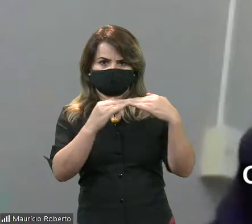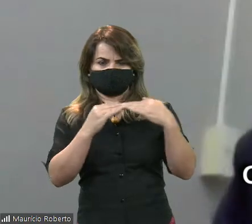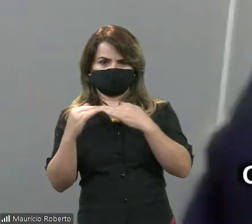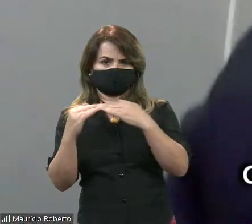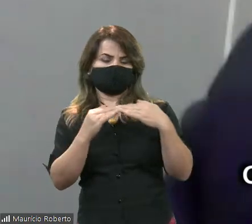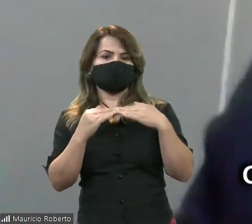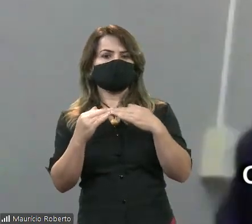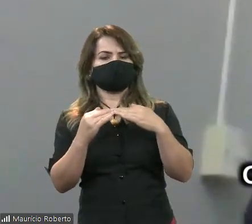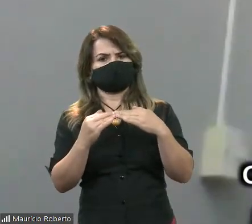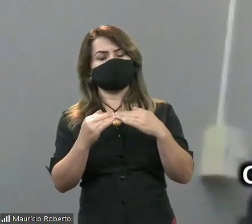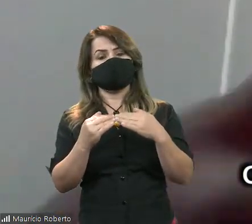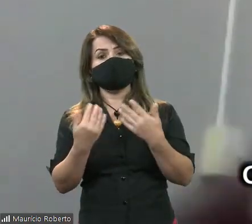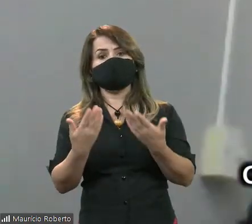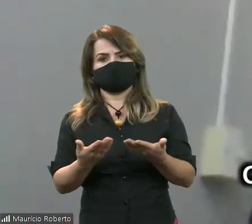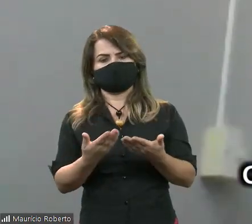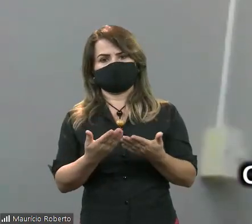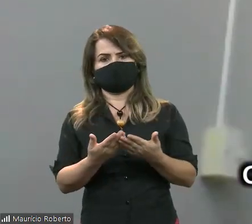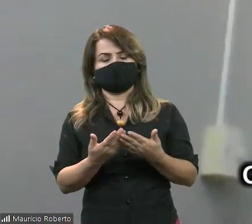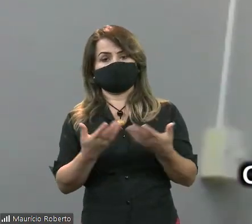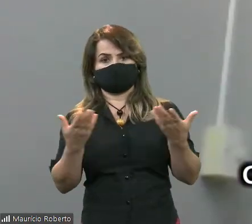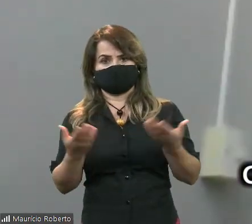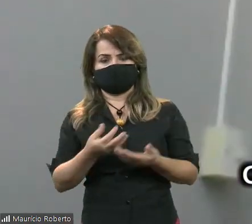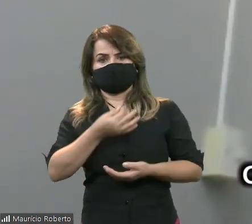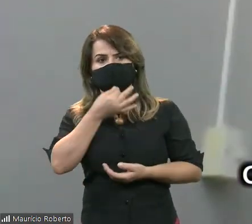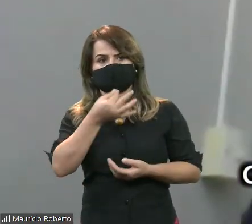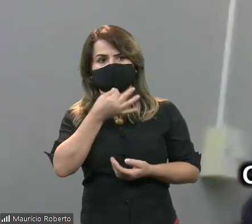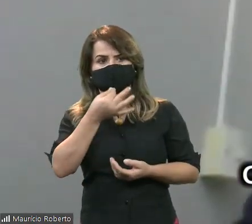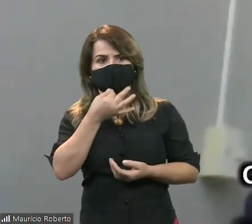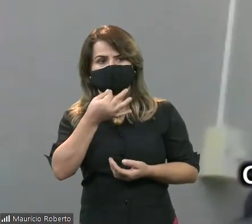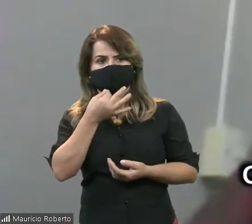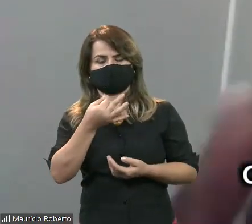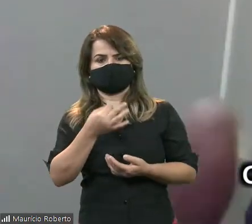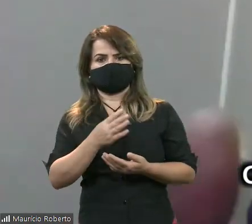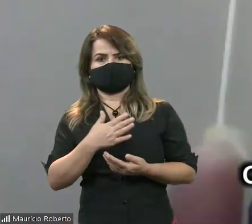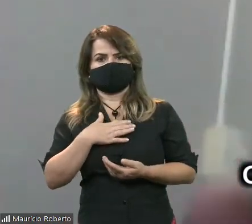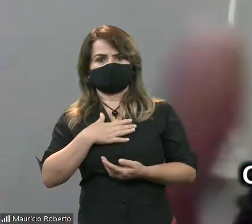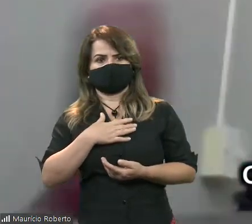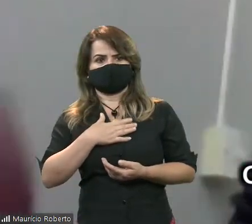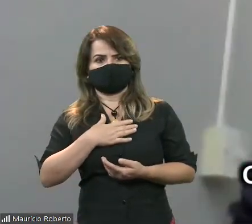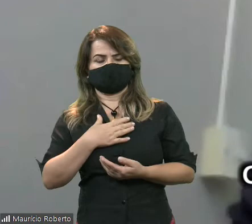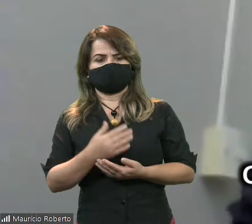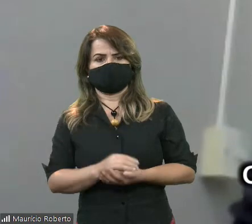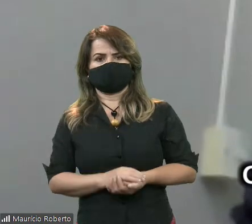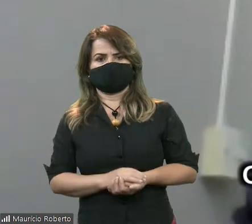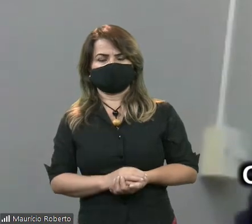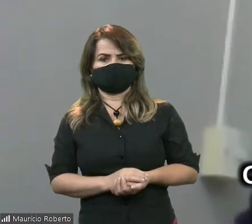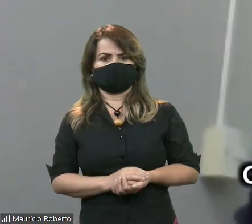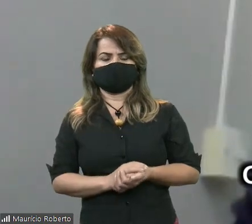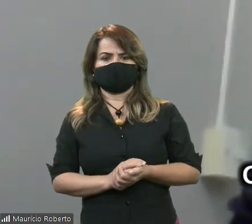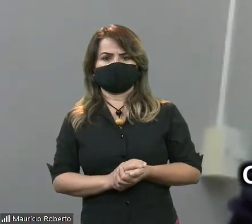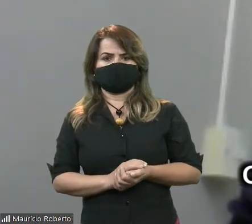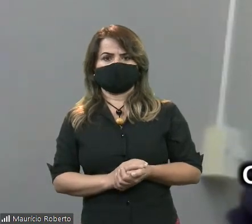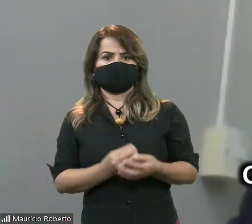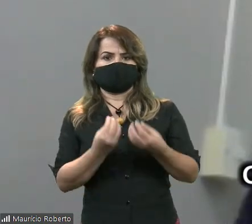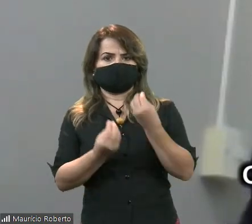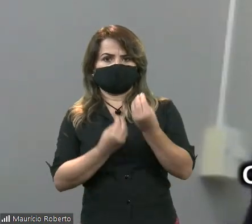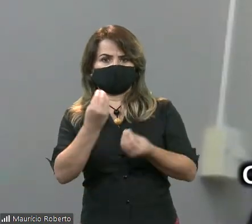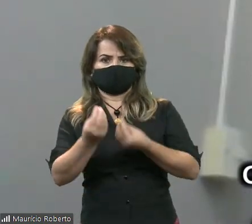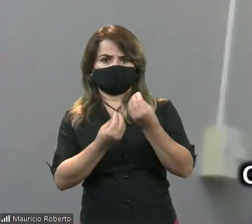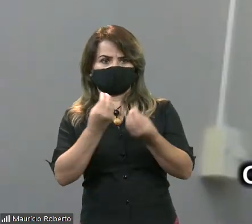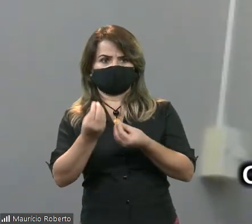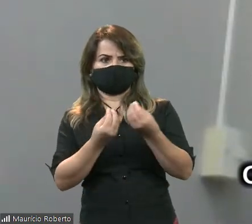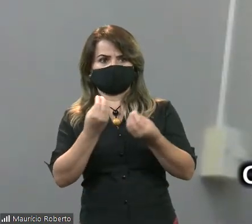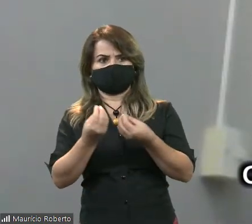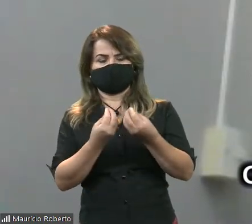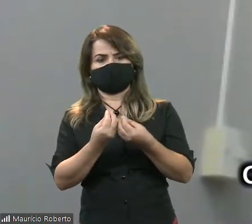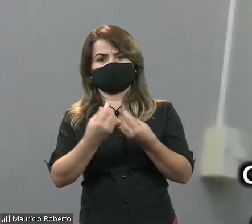fica a minha posição, agora eu falei, seriam só essas duas colocações, em que pese aqui fala com